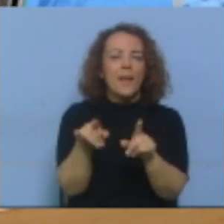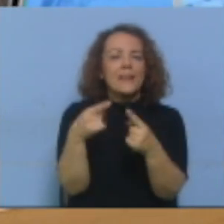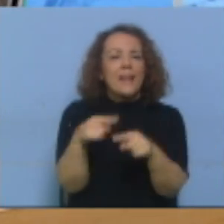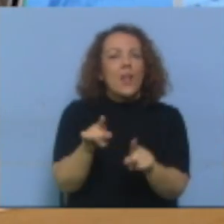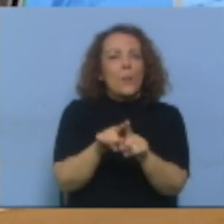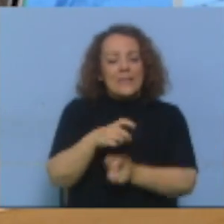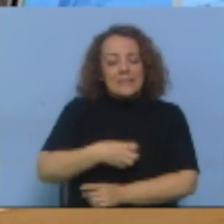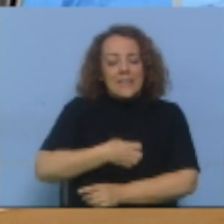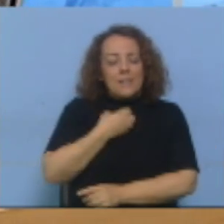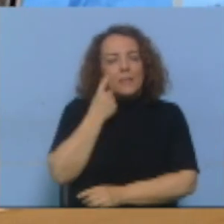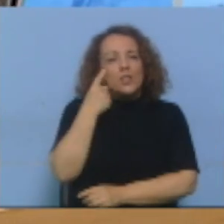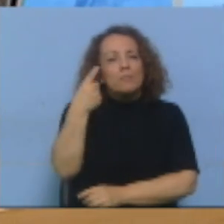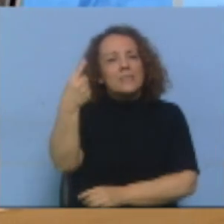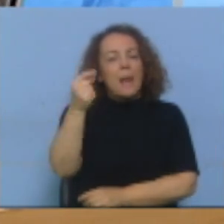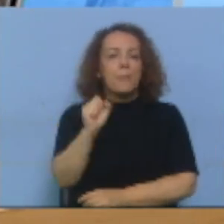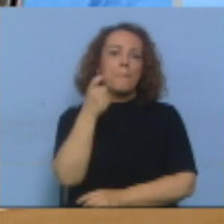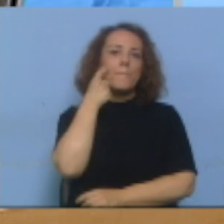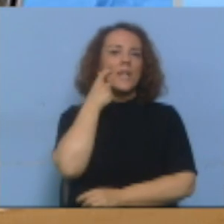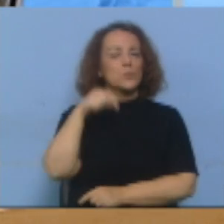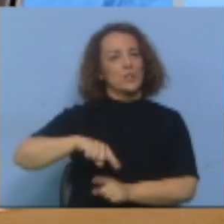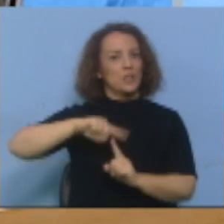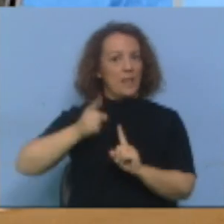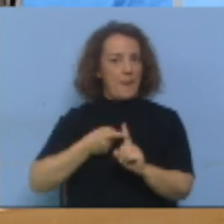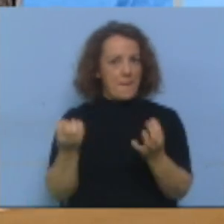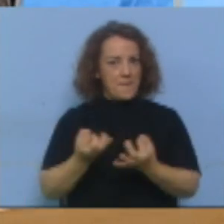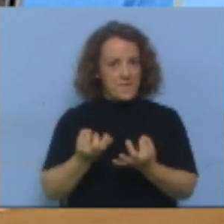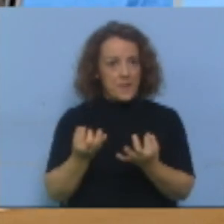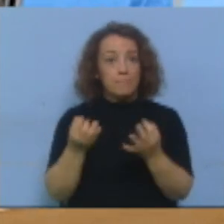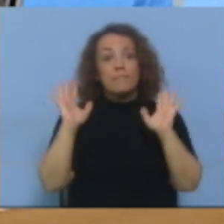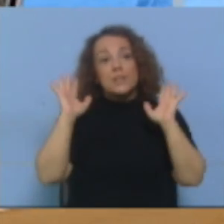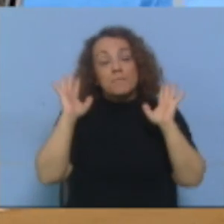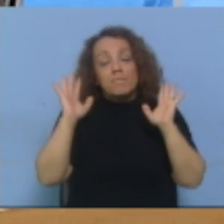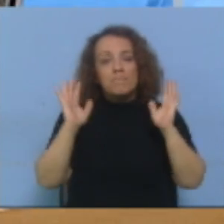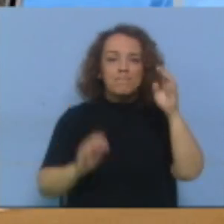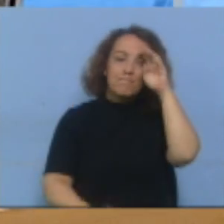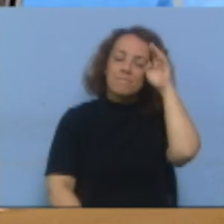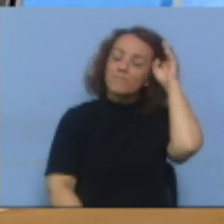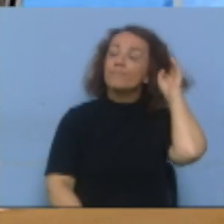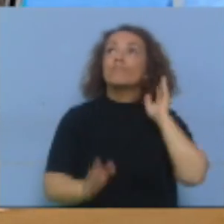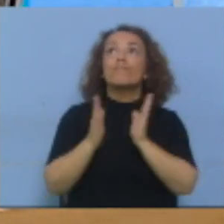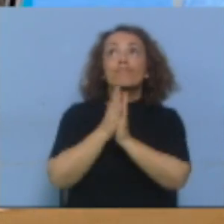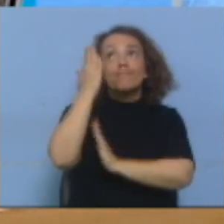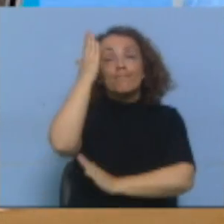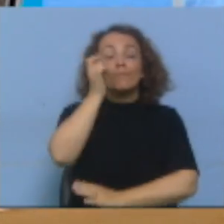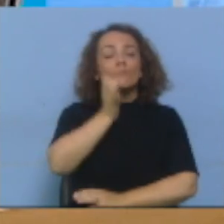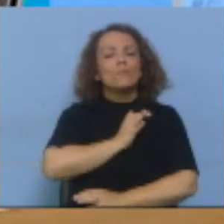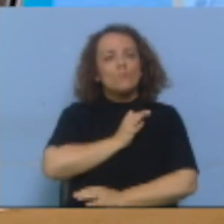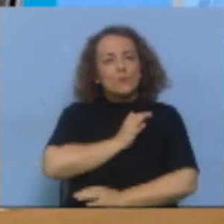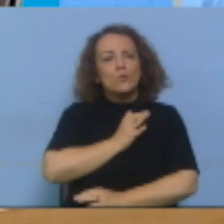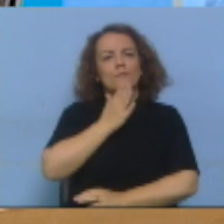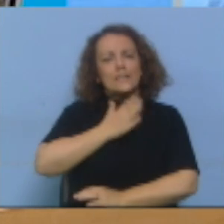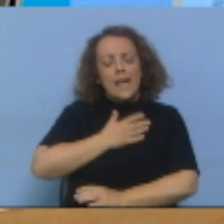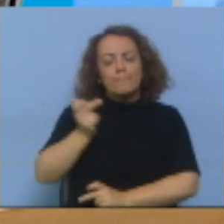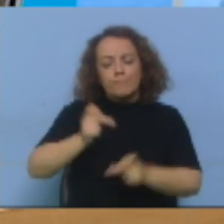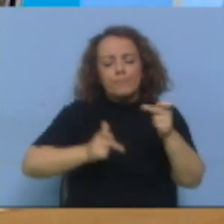especial para a Páscoa deste ano. Mas pronto, Nosso Senhor vai-nos dando soluções